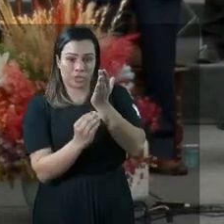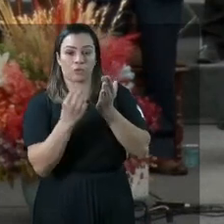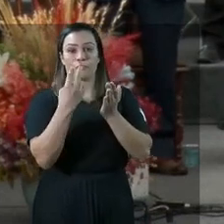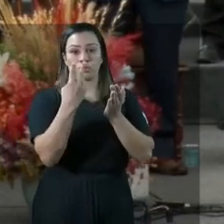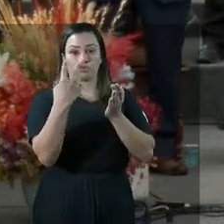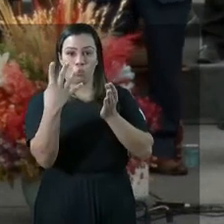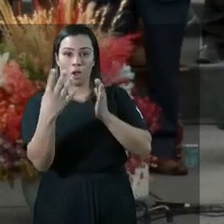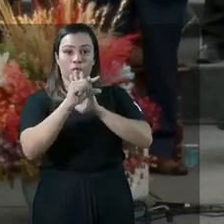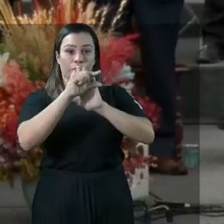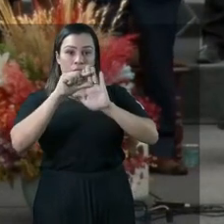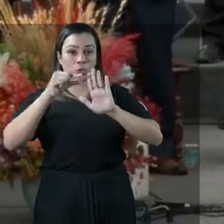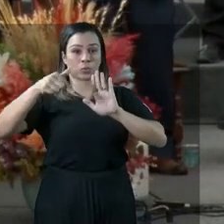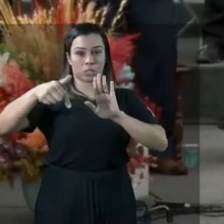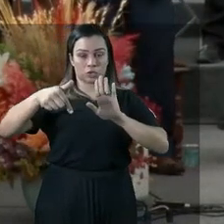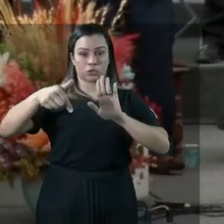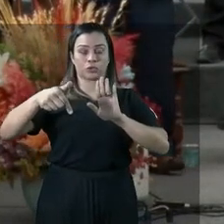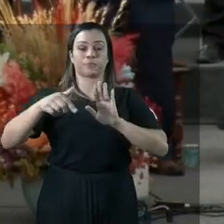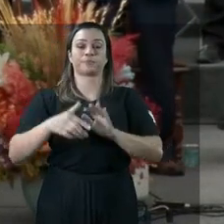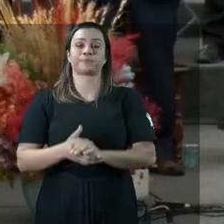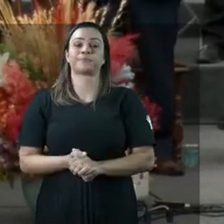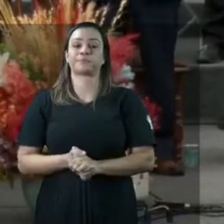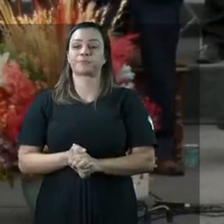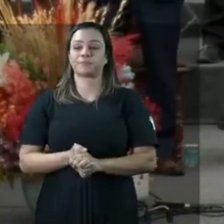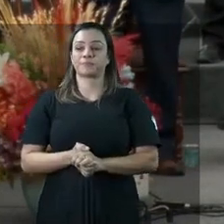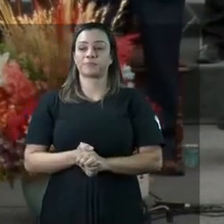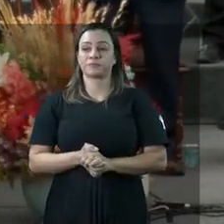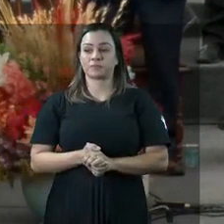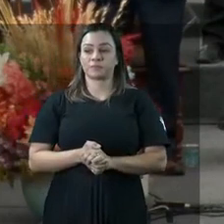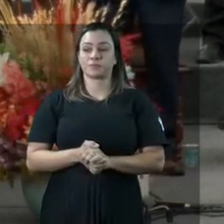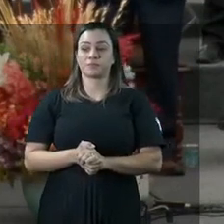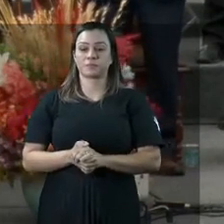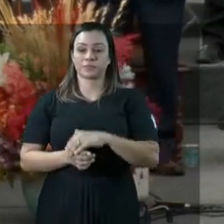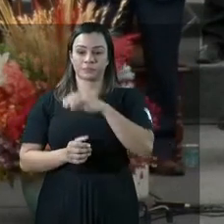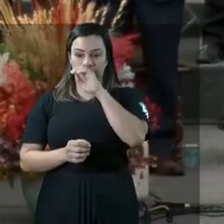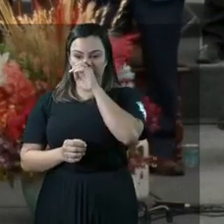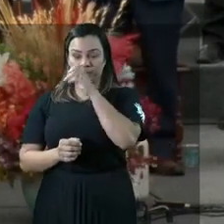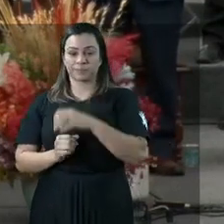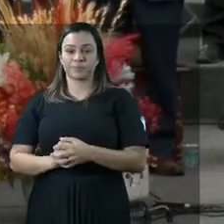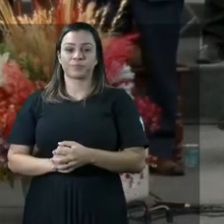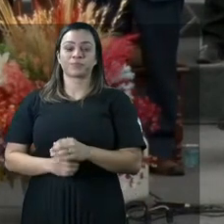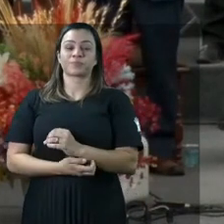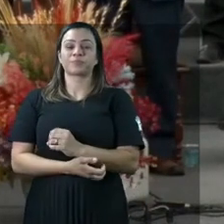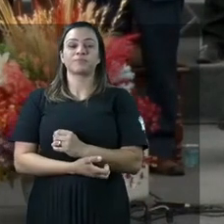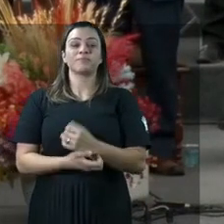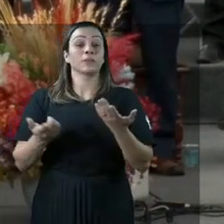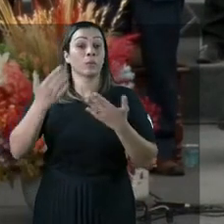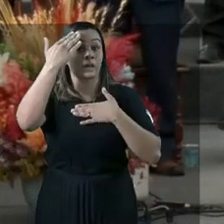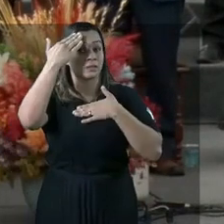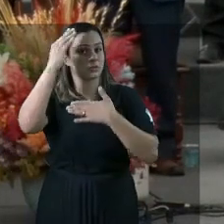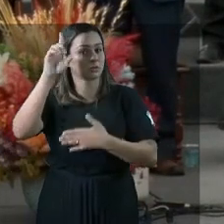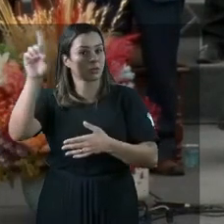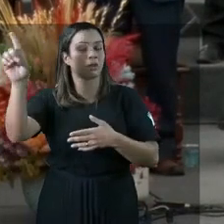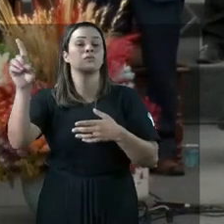Deus, o Todo-Poderoso, o Rei da Glória. Agradecer a Deus pela vida do